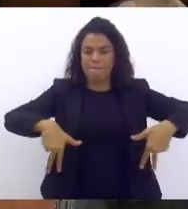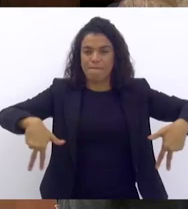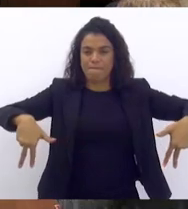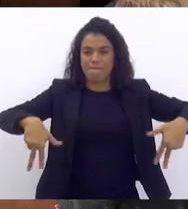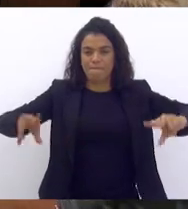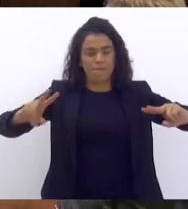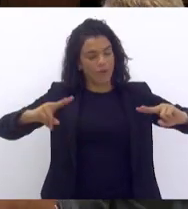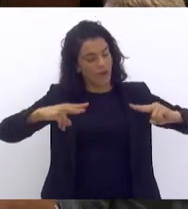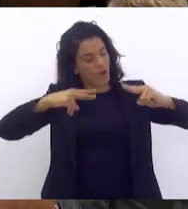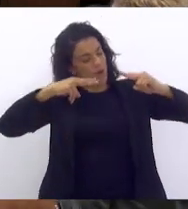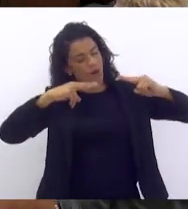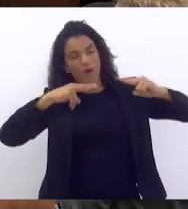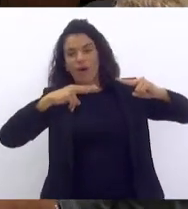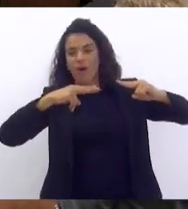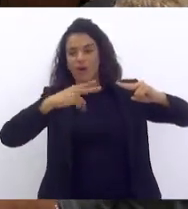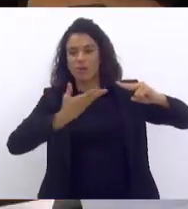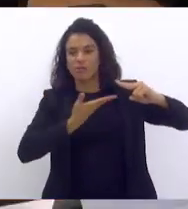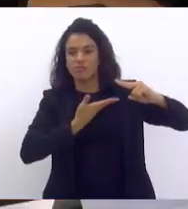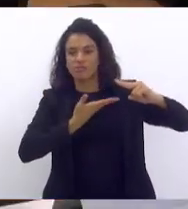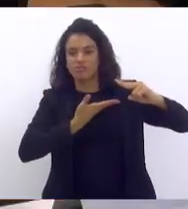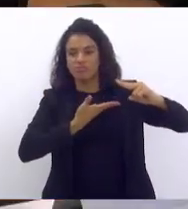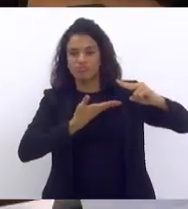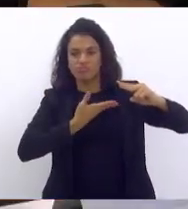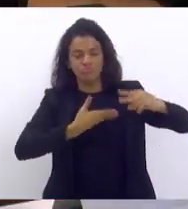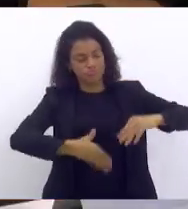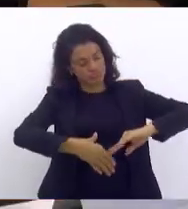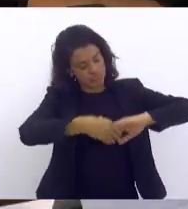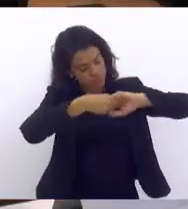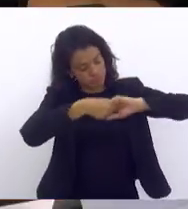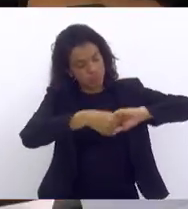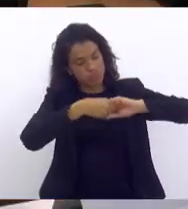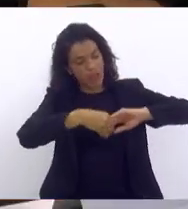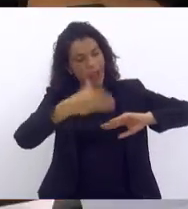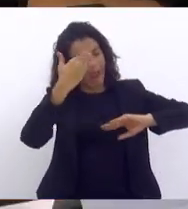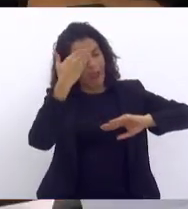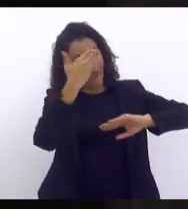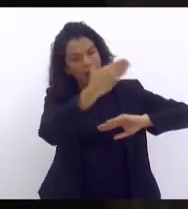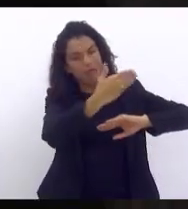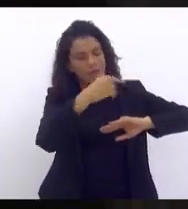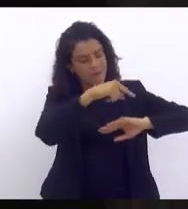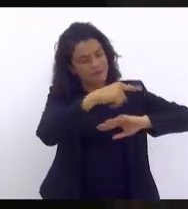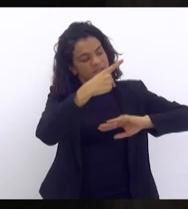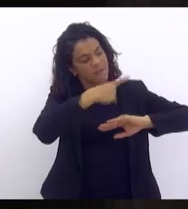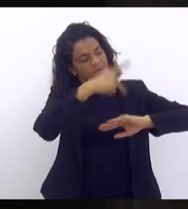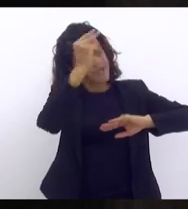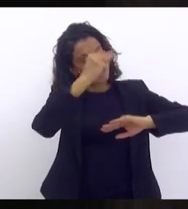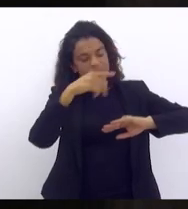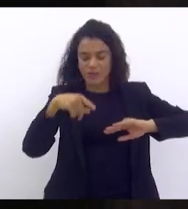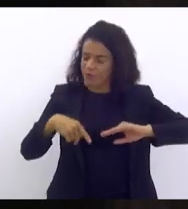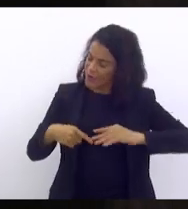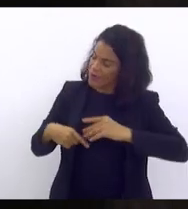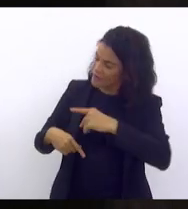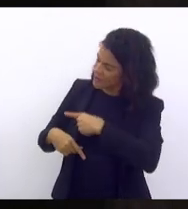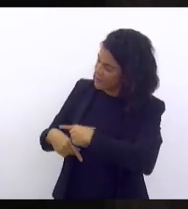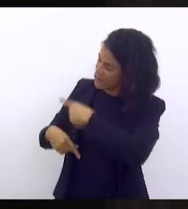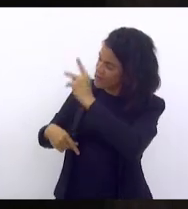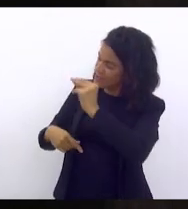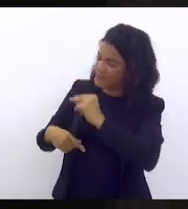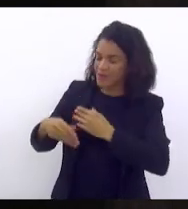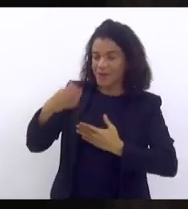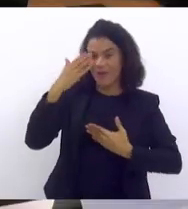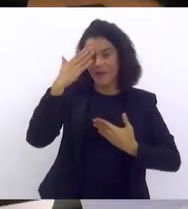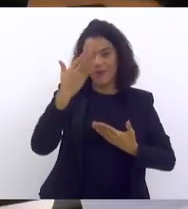para o seu colega, para a sua colega do seu lado, aperte a mão dele e agradeça, porque ele é um vencedor e ele é um herói. Valeu? Obrigado,